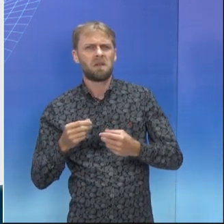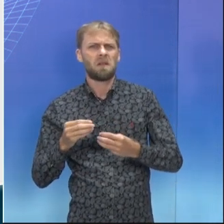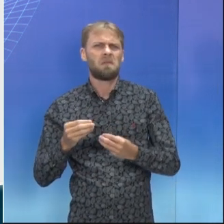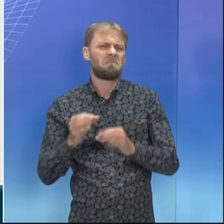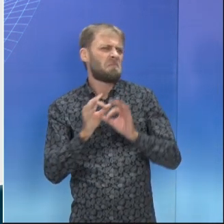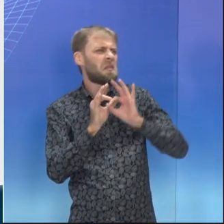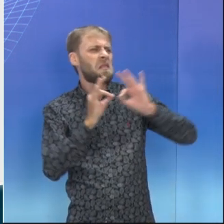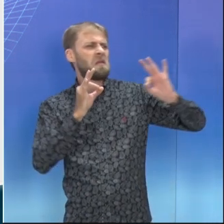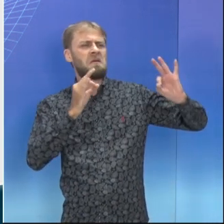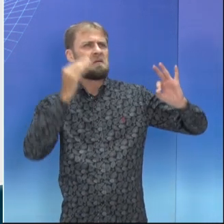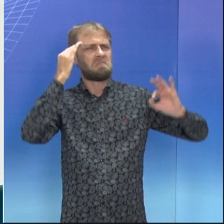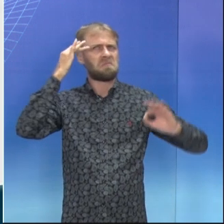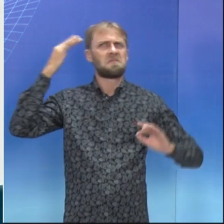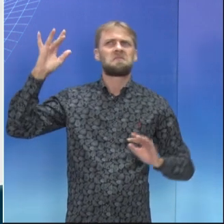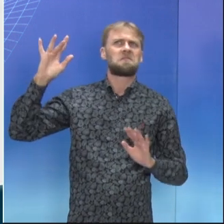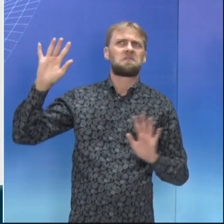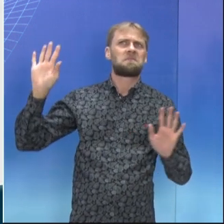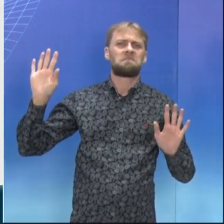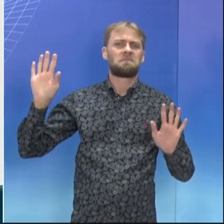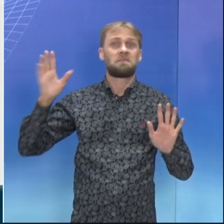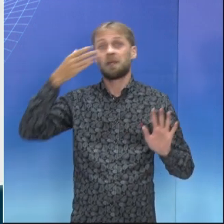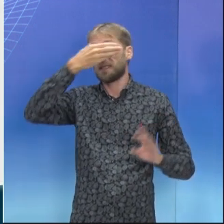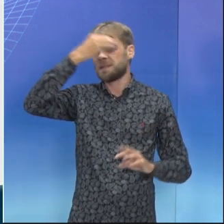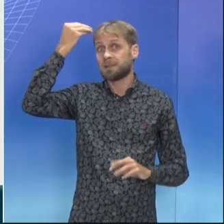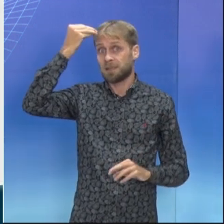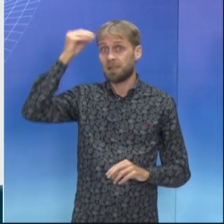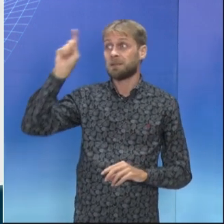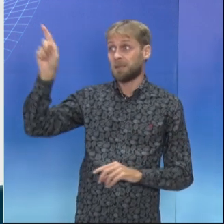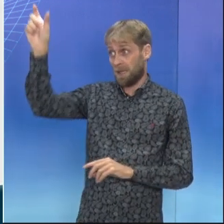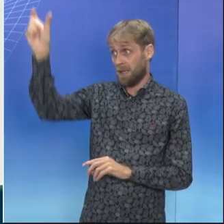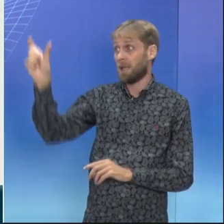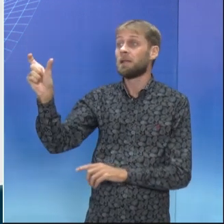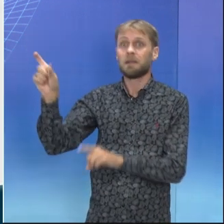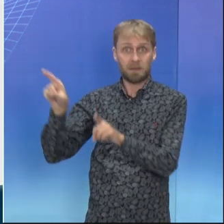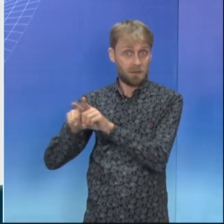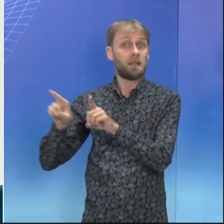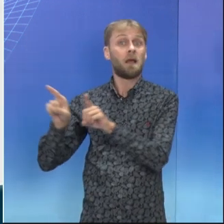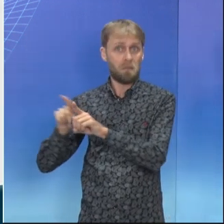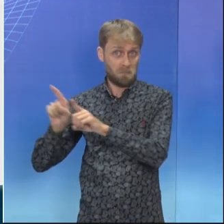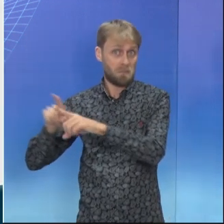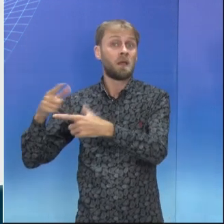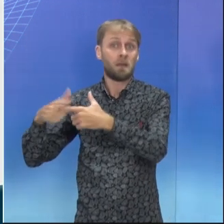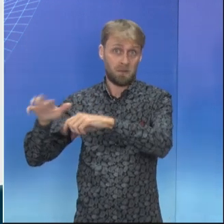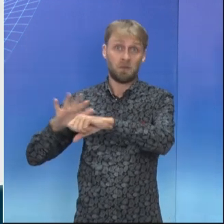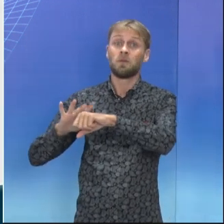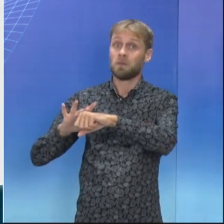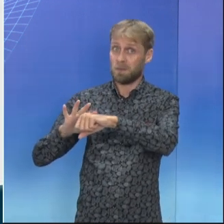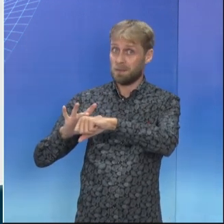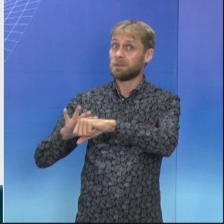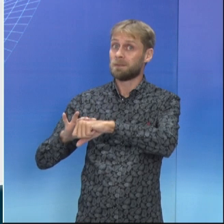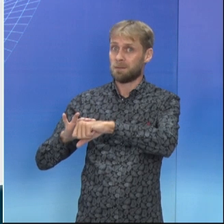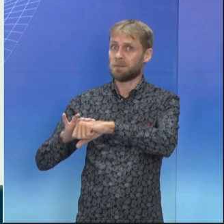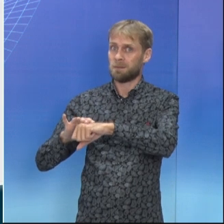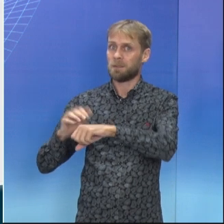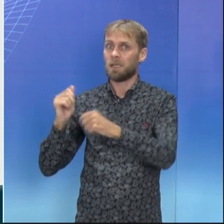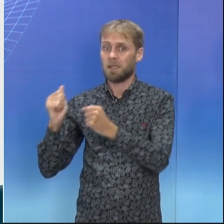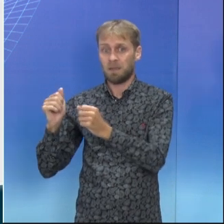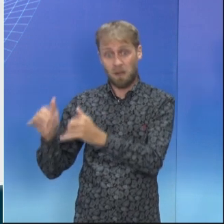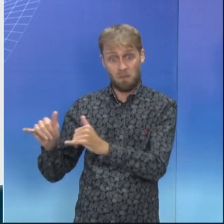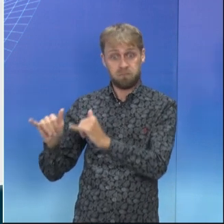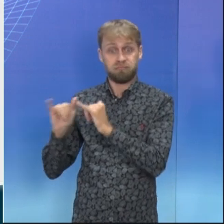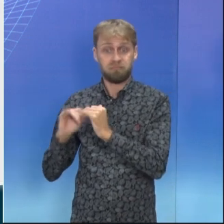é algo muito lejano. Se olvidam de que eles também se infectam e de que,